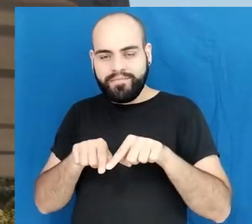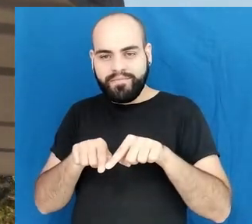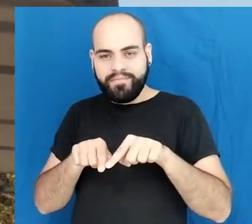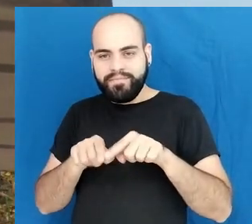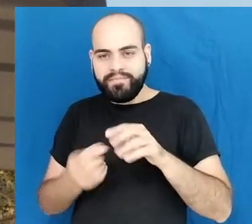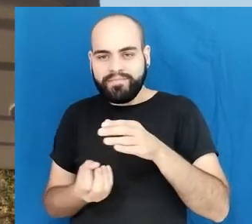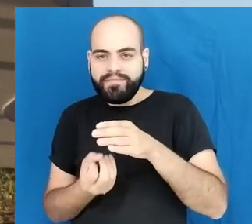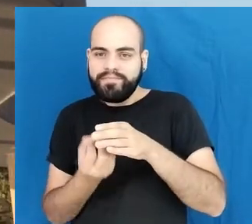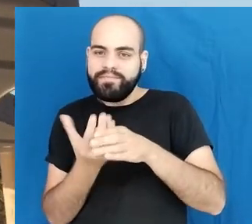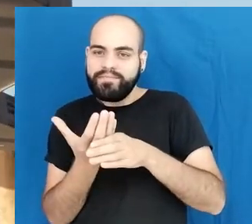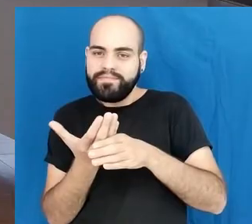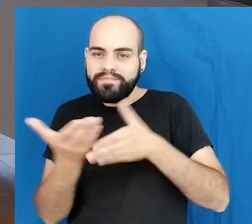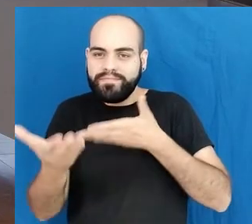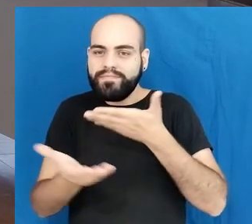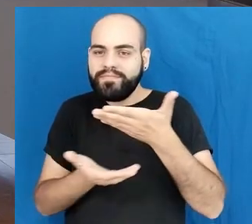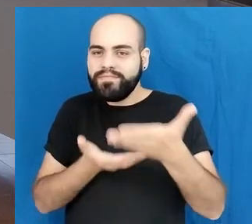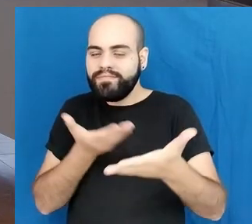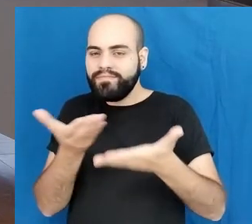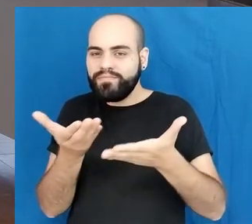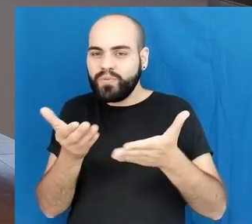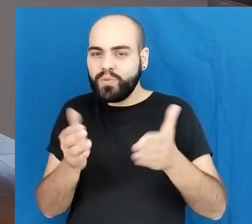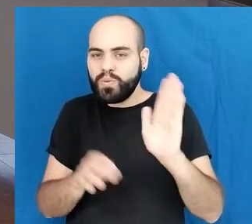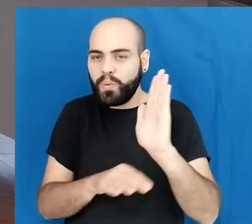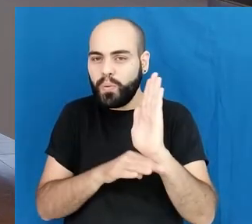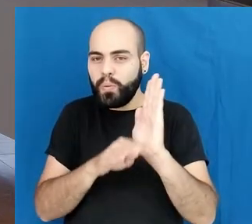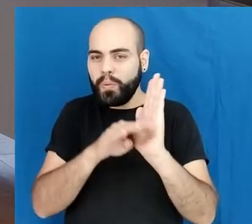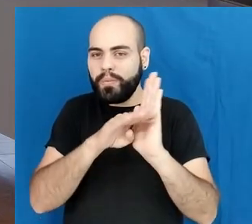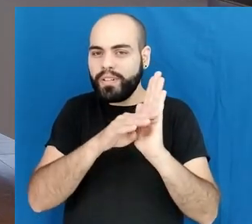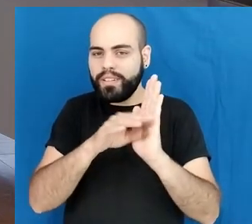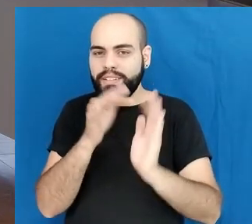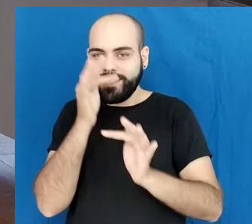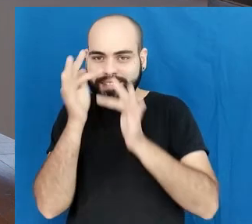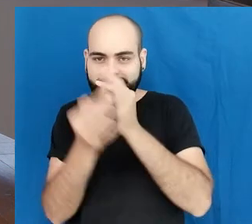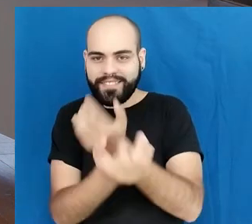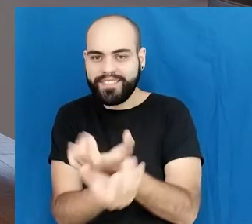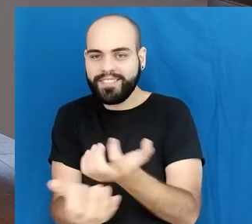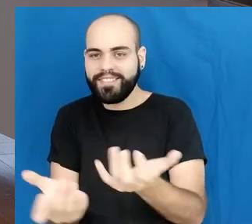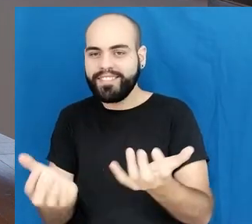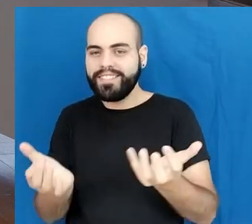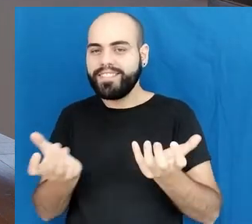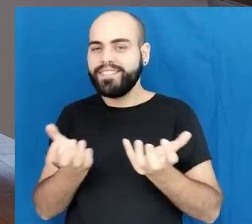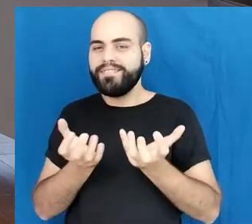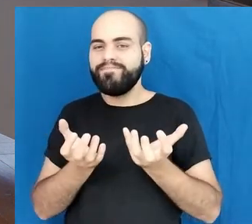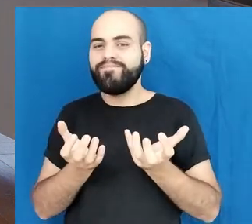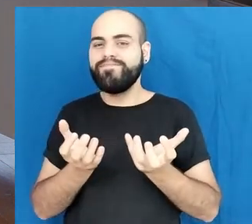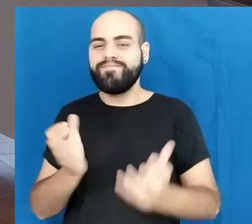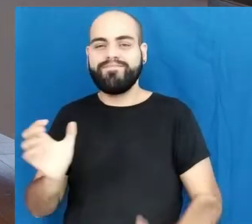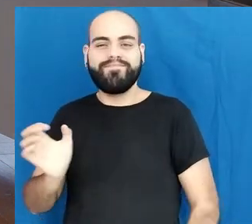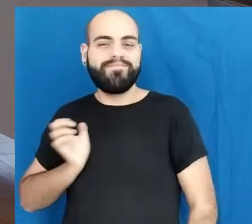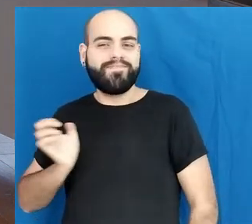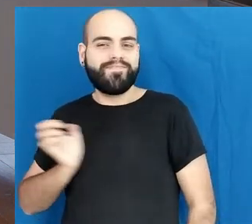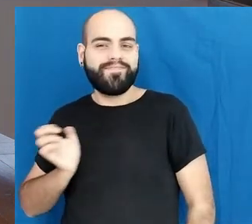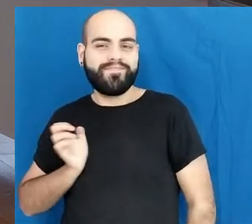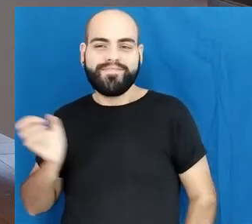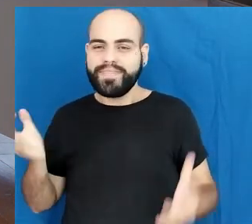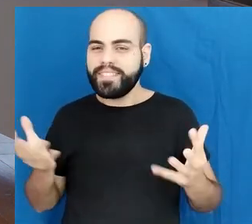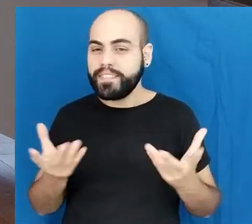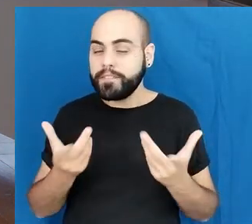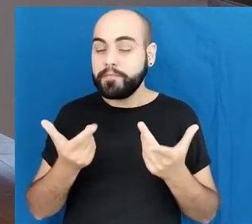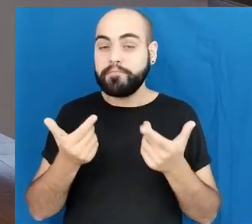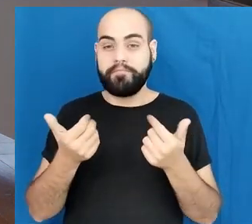ela cria uma zona de transição entre prédio e jardim que é de uma riqueza maravilhosa,